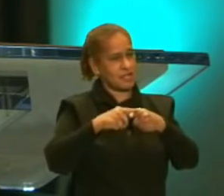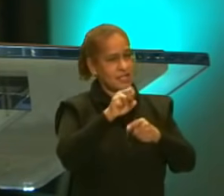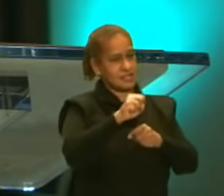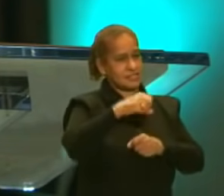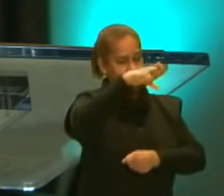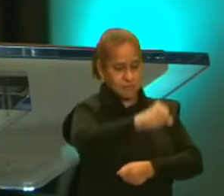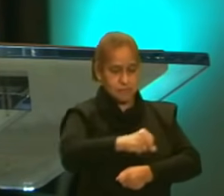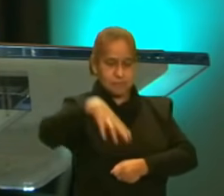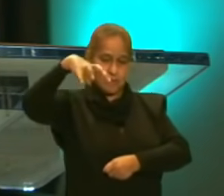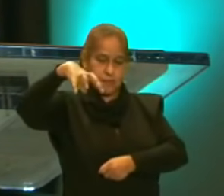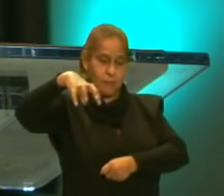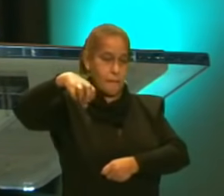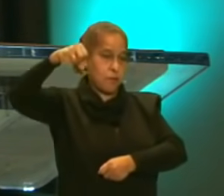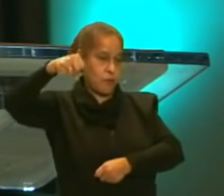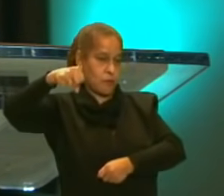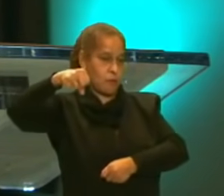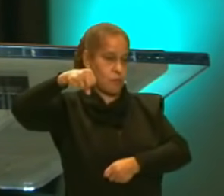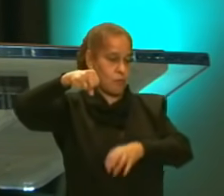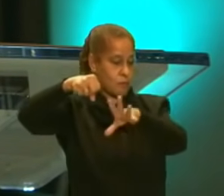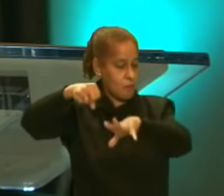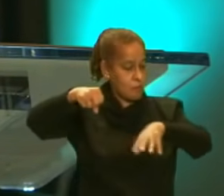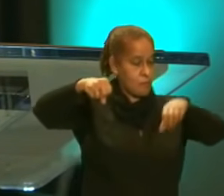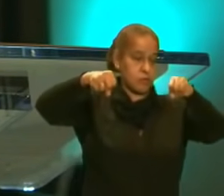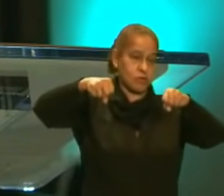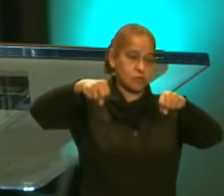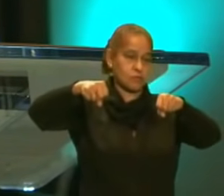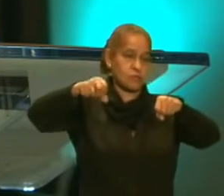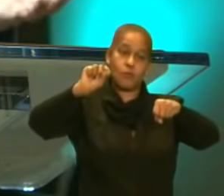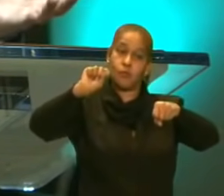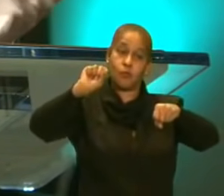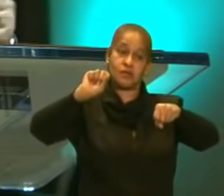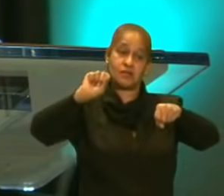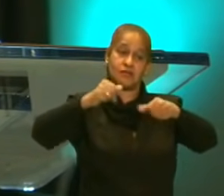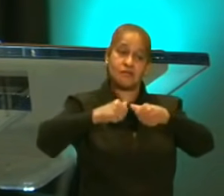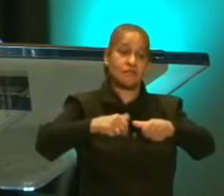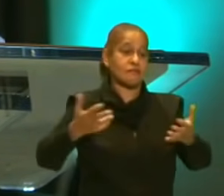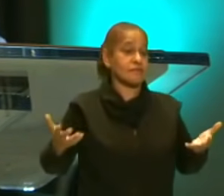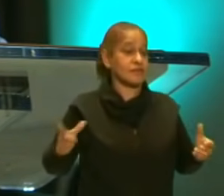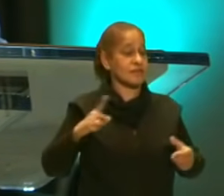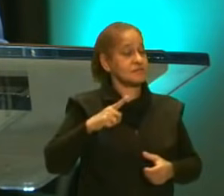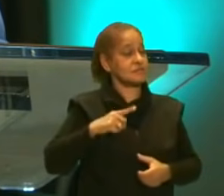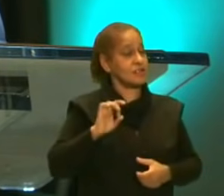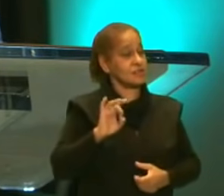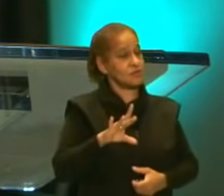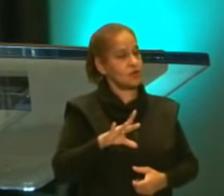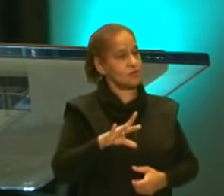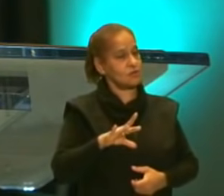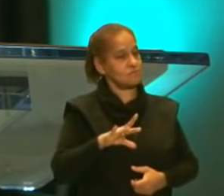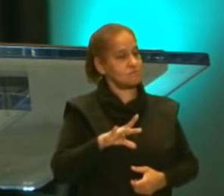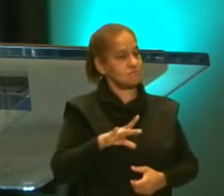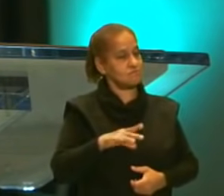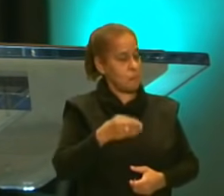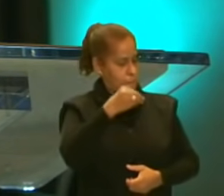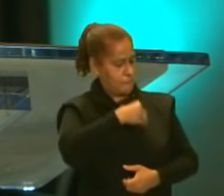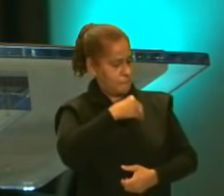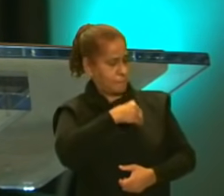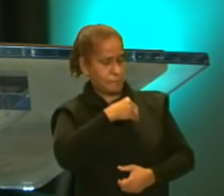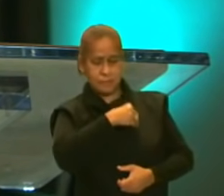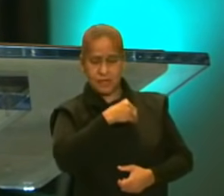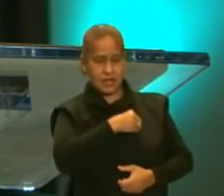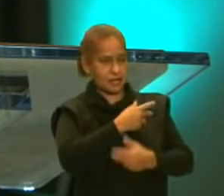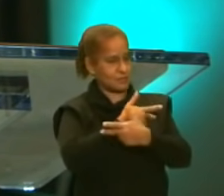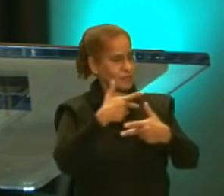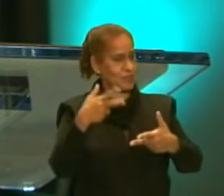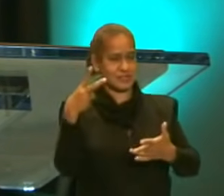são trevas. O que sobra é a podridão, porque não há preservação. E aí eu fiquei pensando,